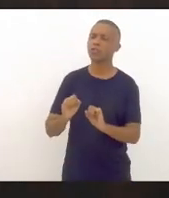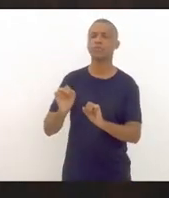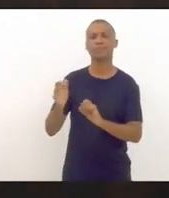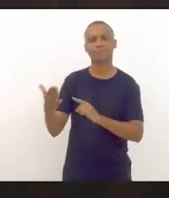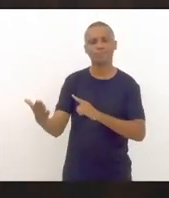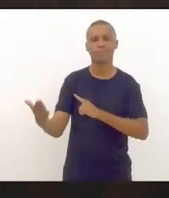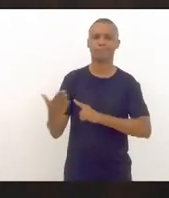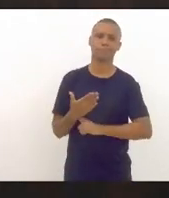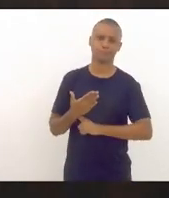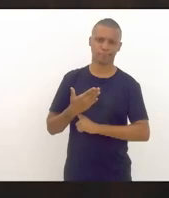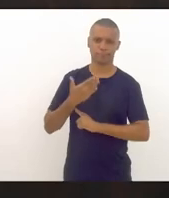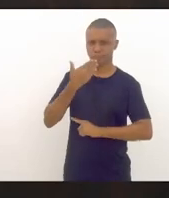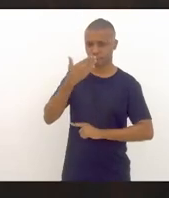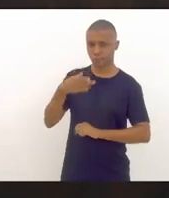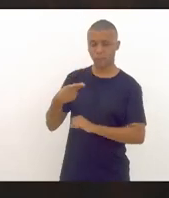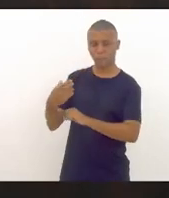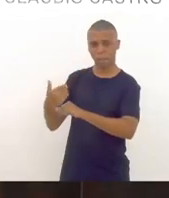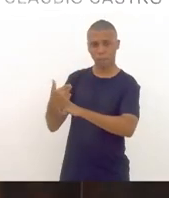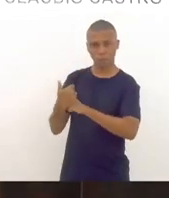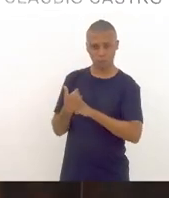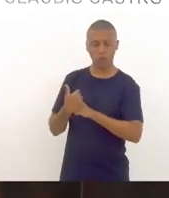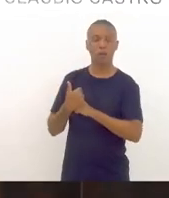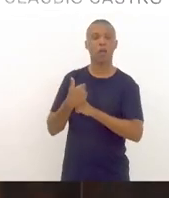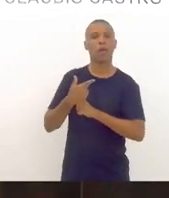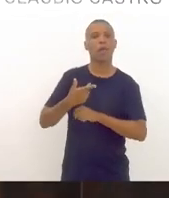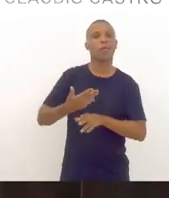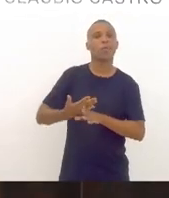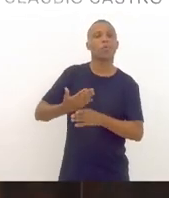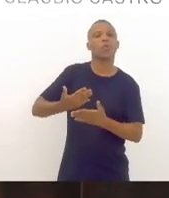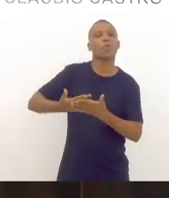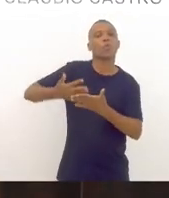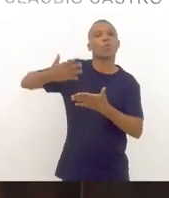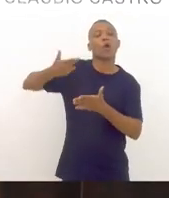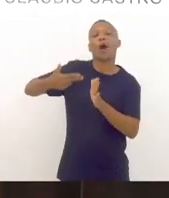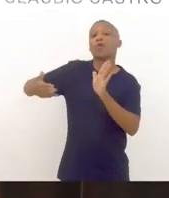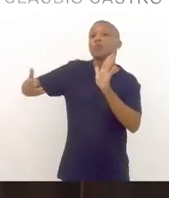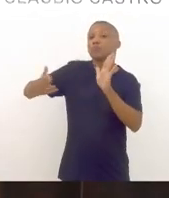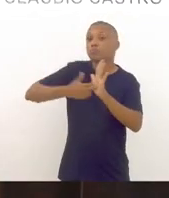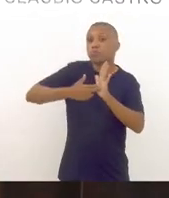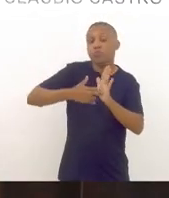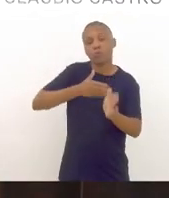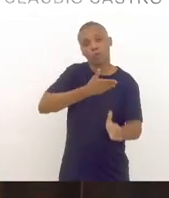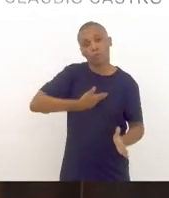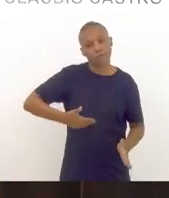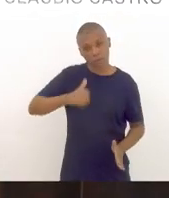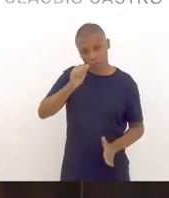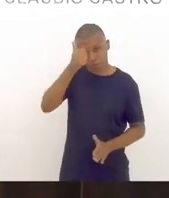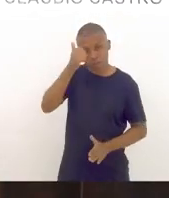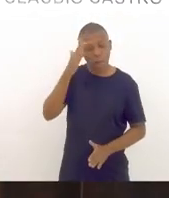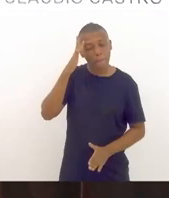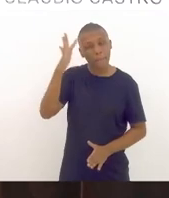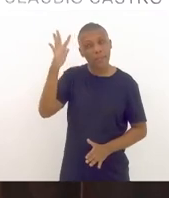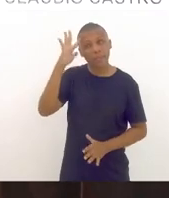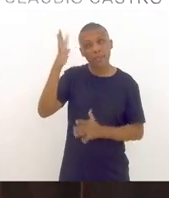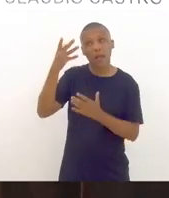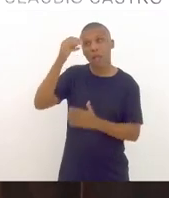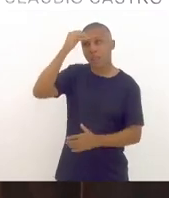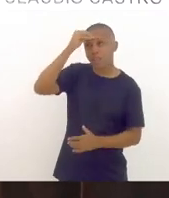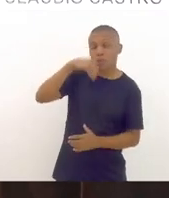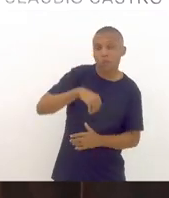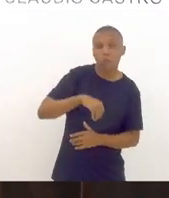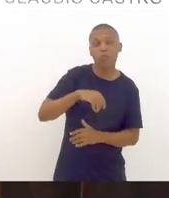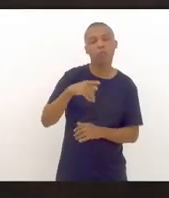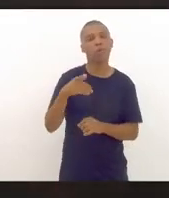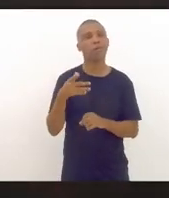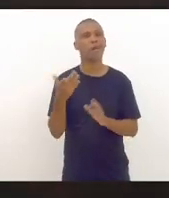trás, falei que era governador Cláudio Castro. Em momento algum, recuei ou pensei em desistir ou recuar